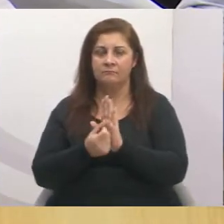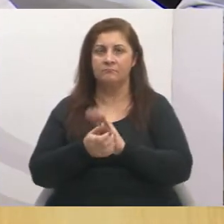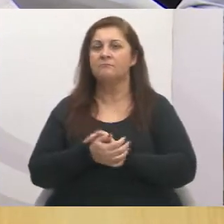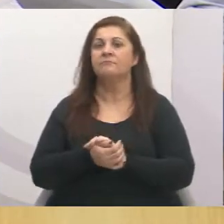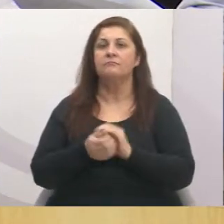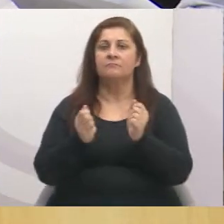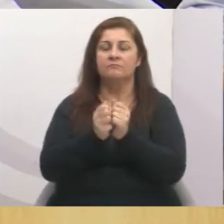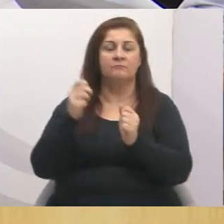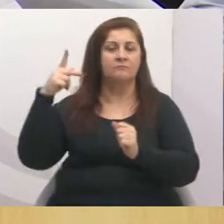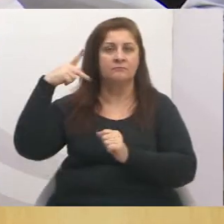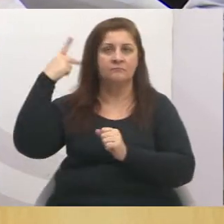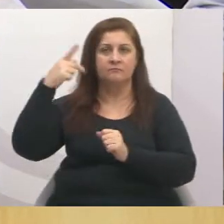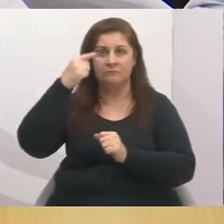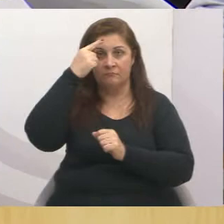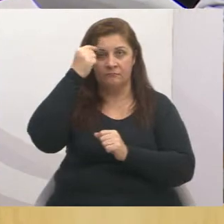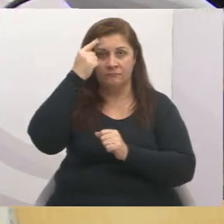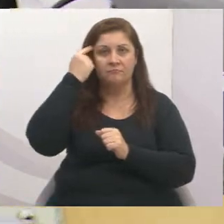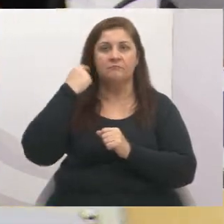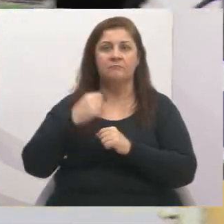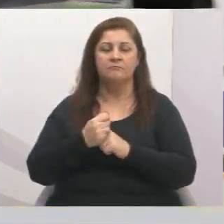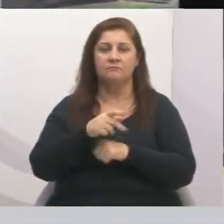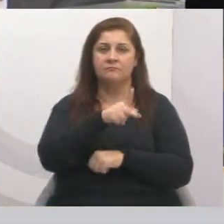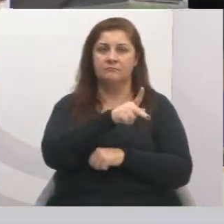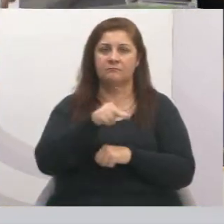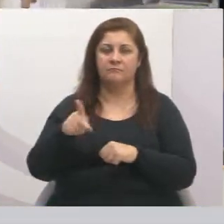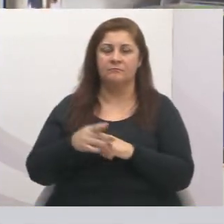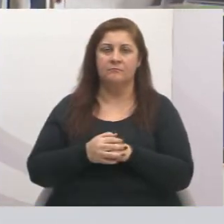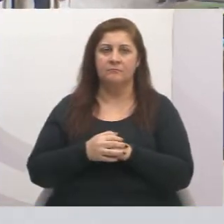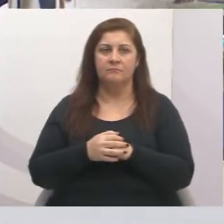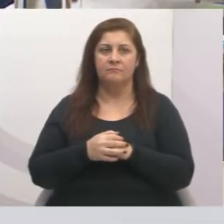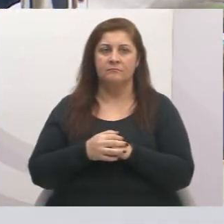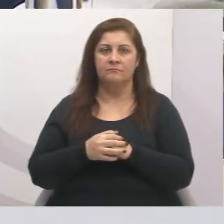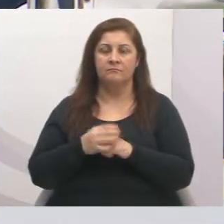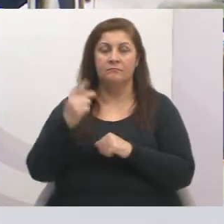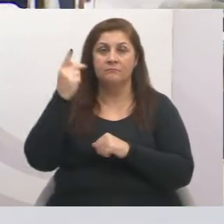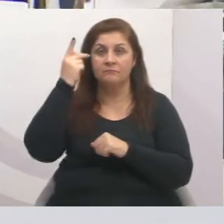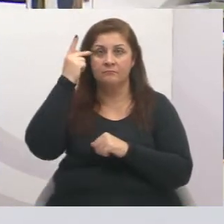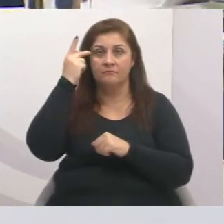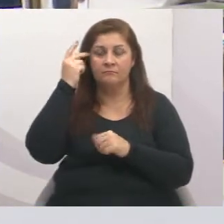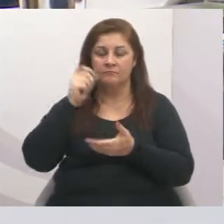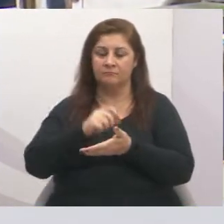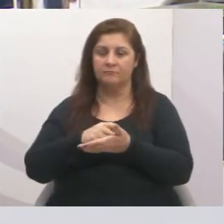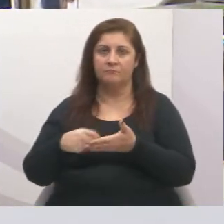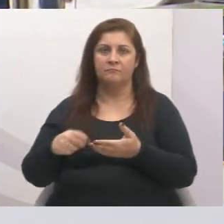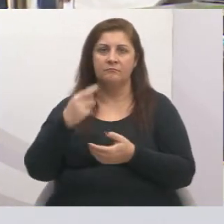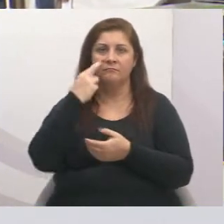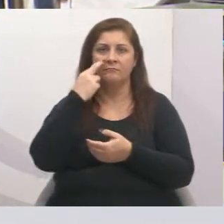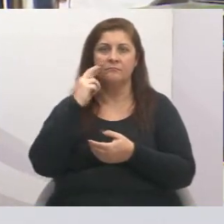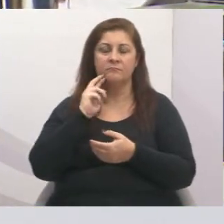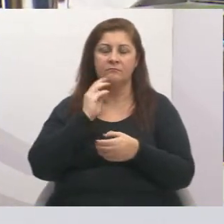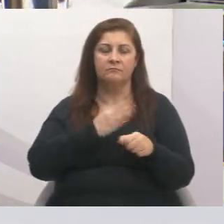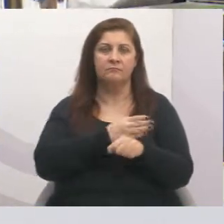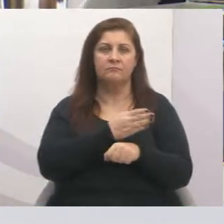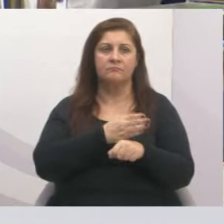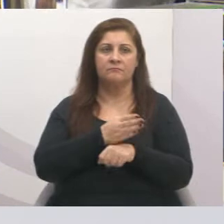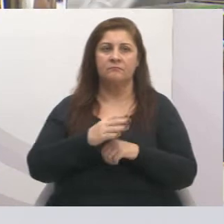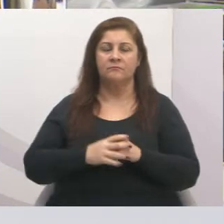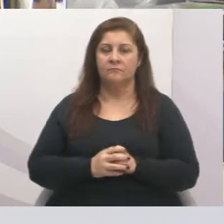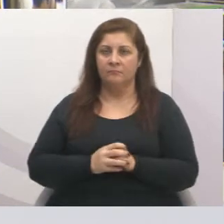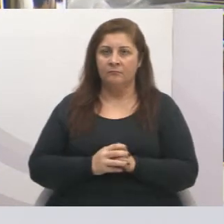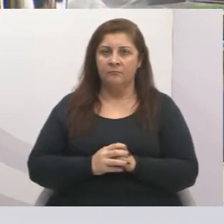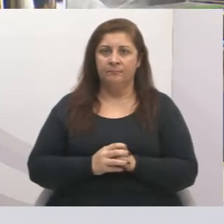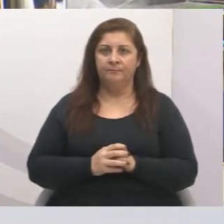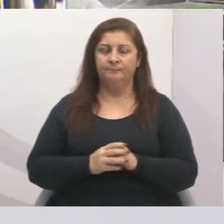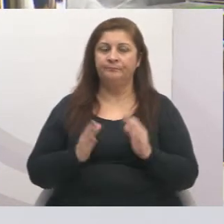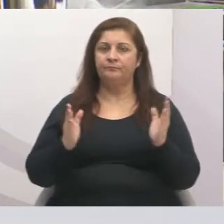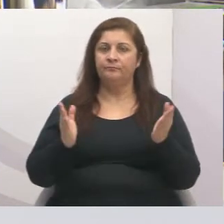pelos vereadores Edgar Sasaki, presidente, Paulinho do Esporte, relator, e Rogério Timóteo, membro. Desta forma,